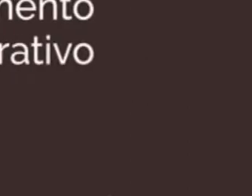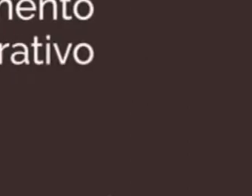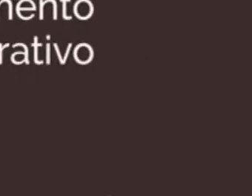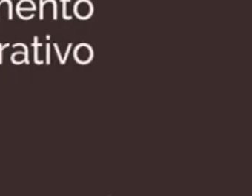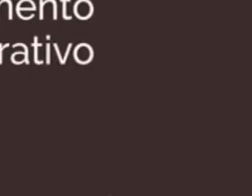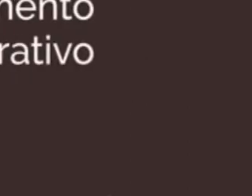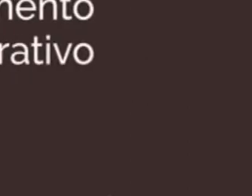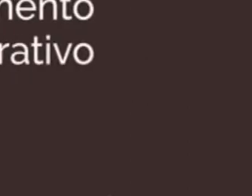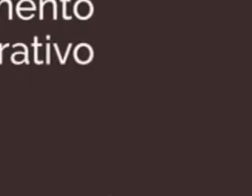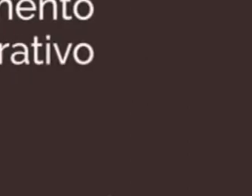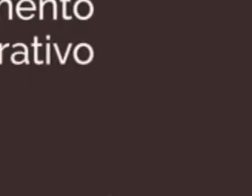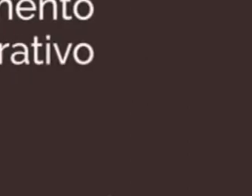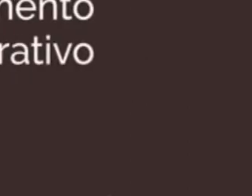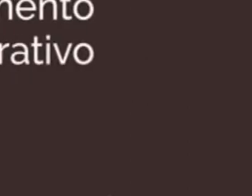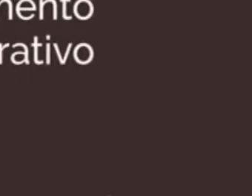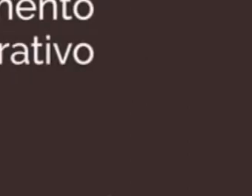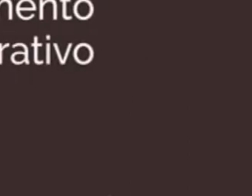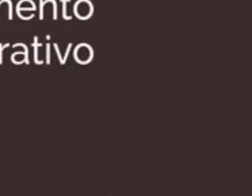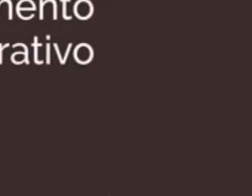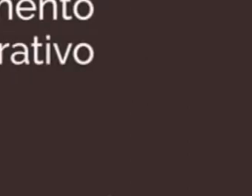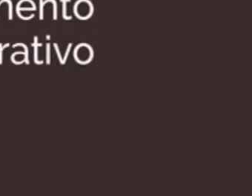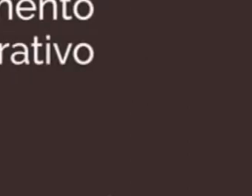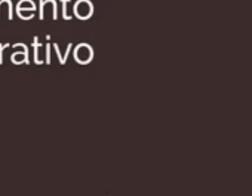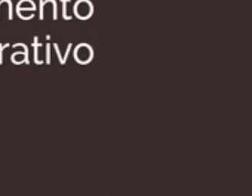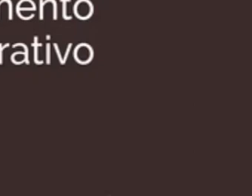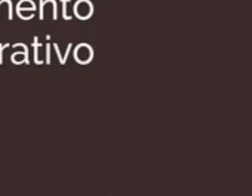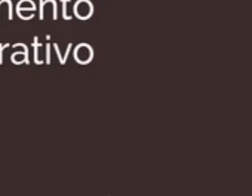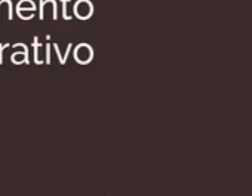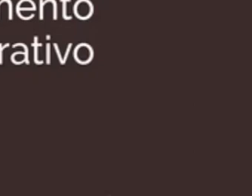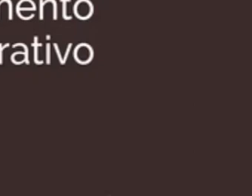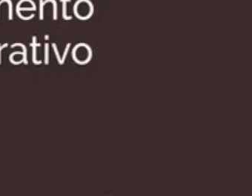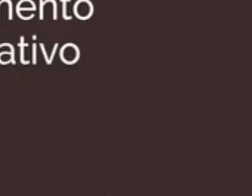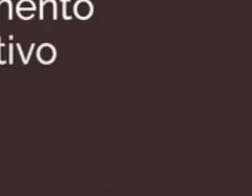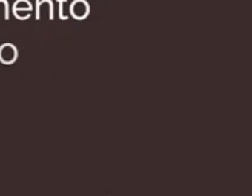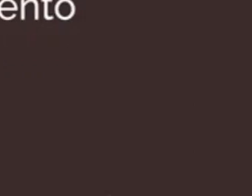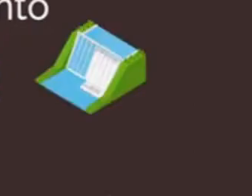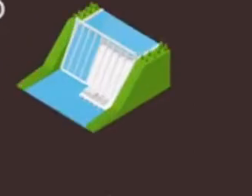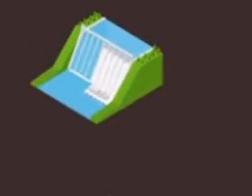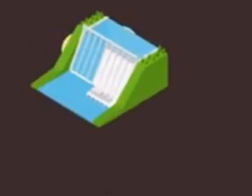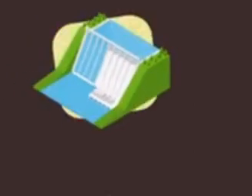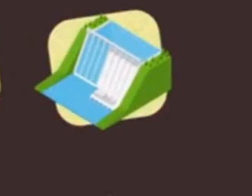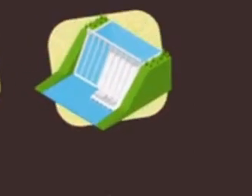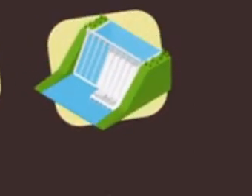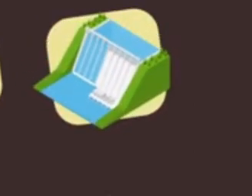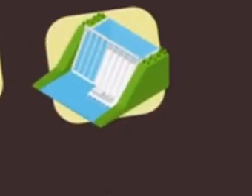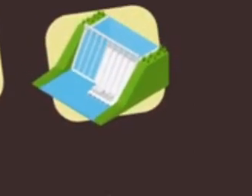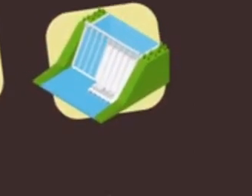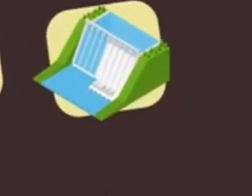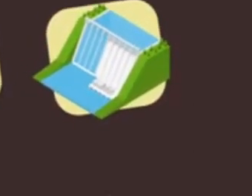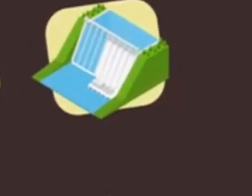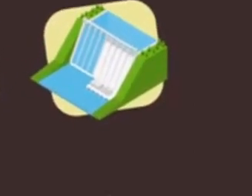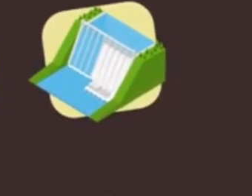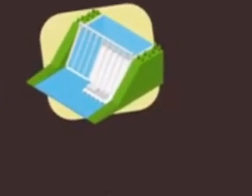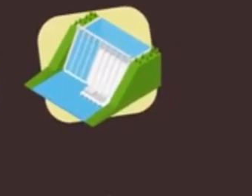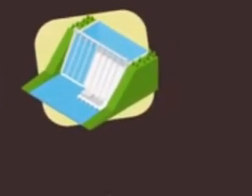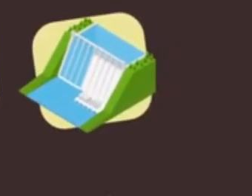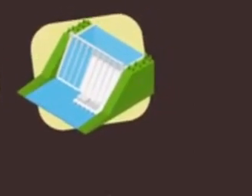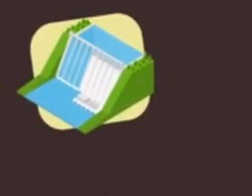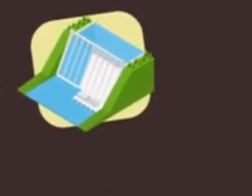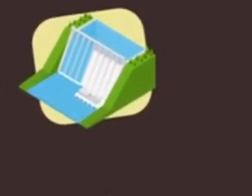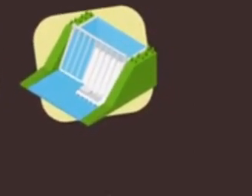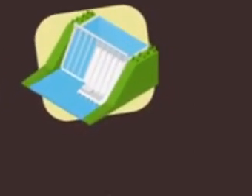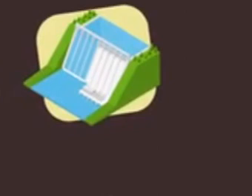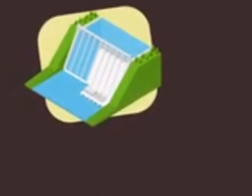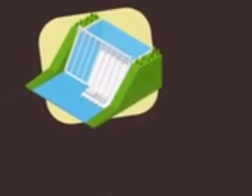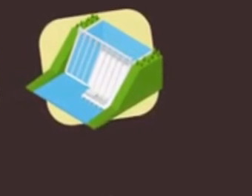para legalizar a localização, a instalação, a ampliação e a operação de empreendimentos que causam degradação